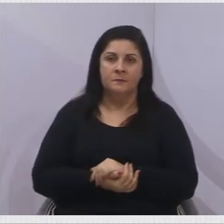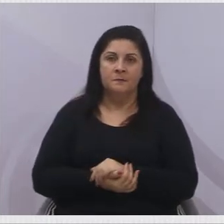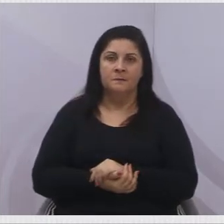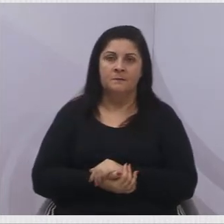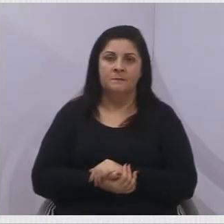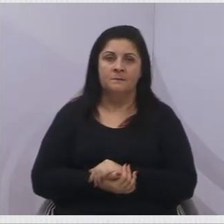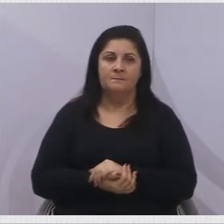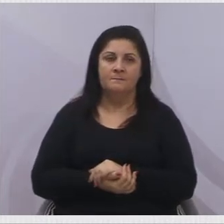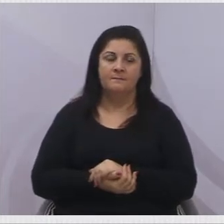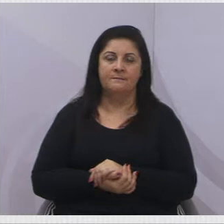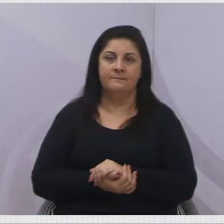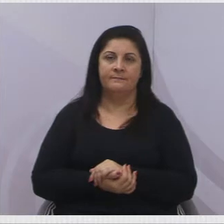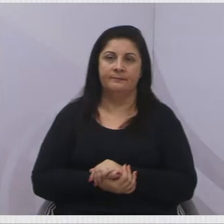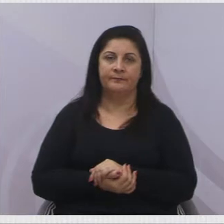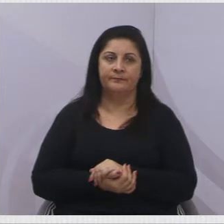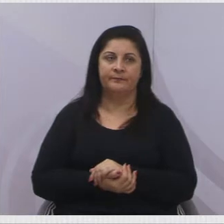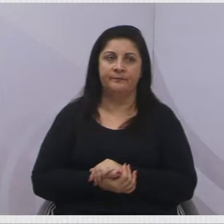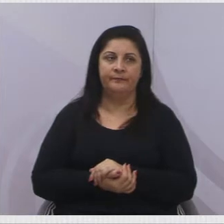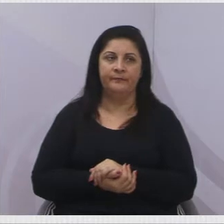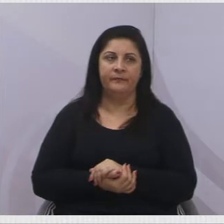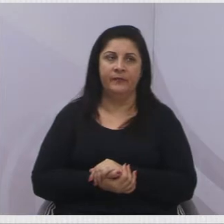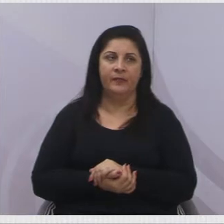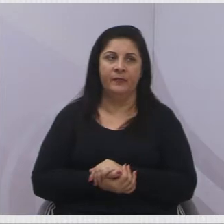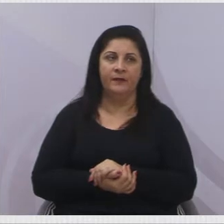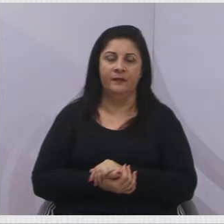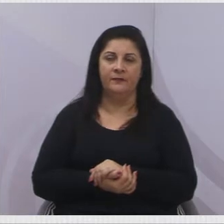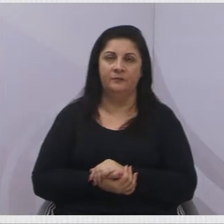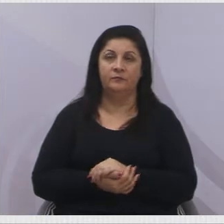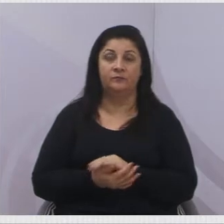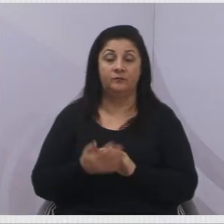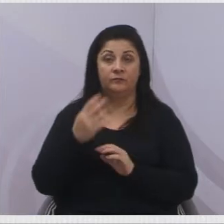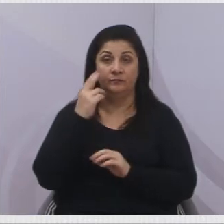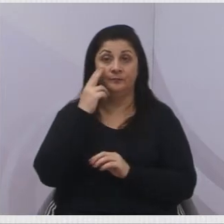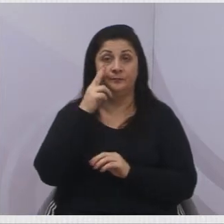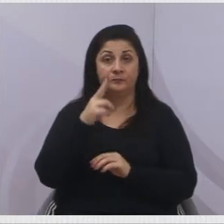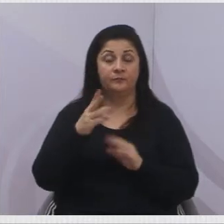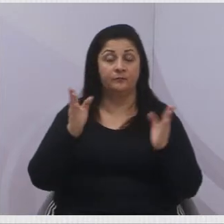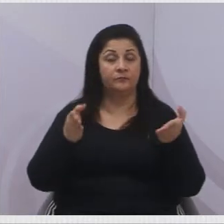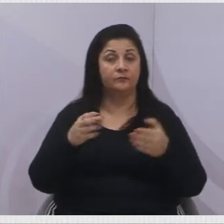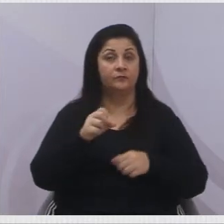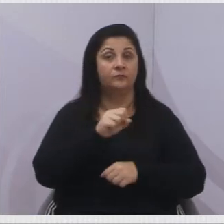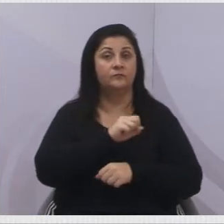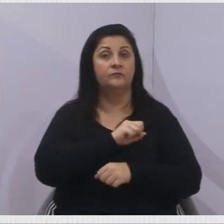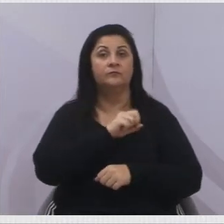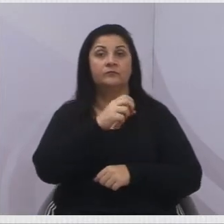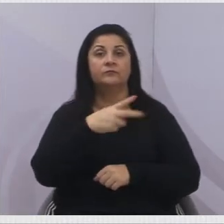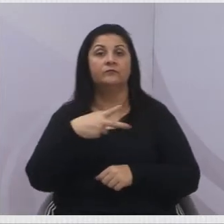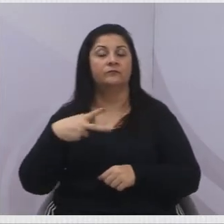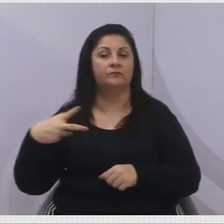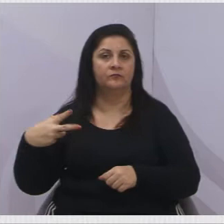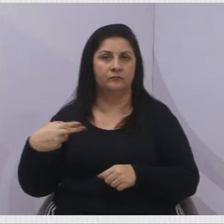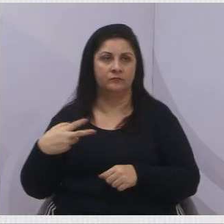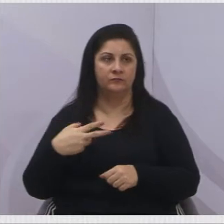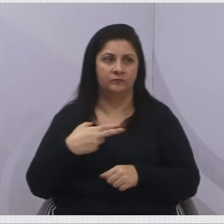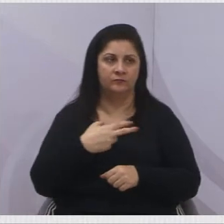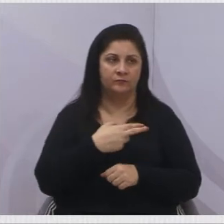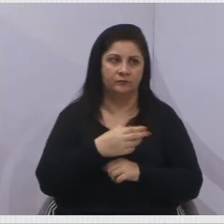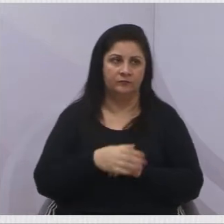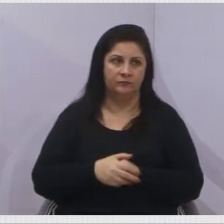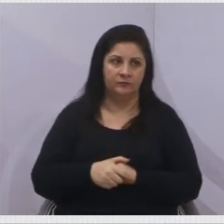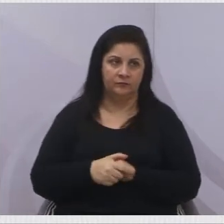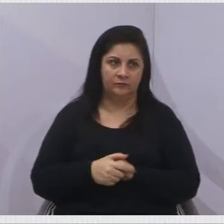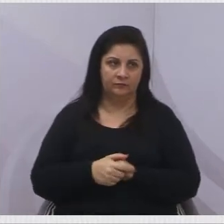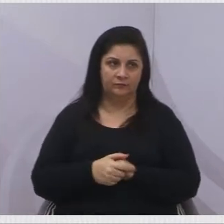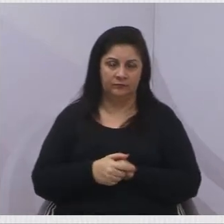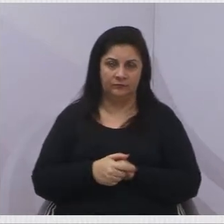18.385 exames. Quando observamos as cirurgias realizadas, nós temos